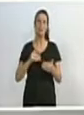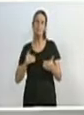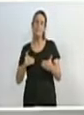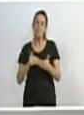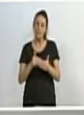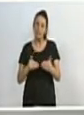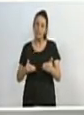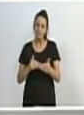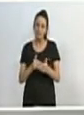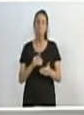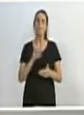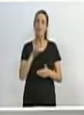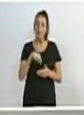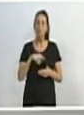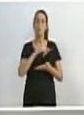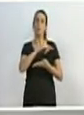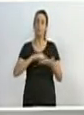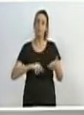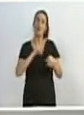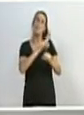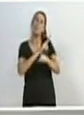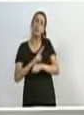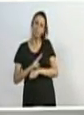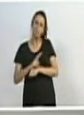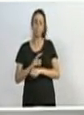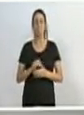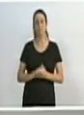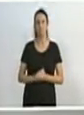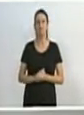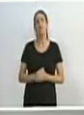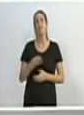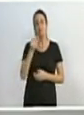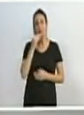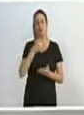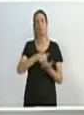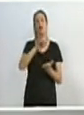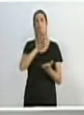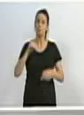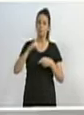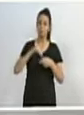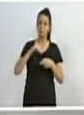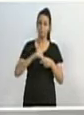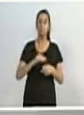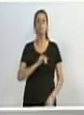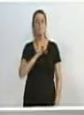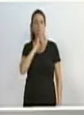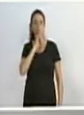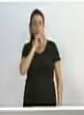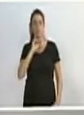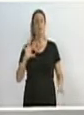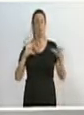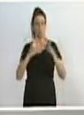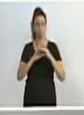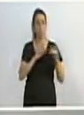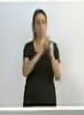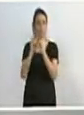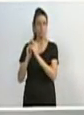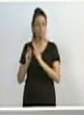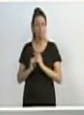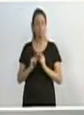realidade da nossa população, em especial aqui da população das pequenas microempresas, das empresas de pequeno porte, dos